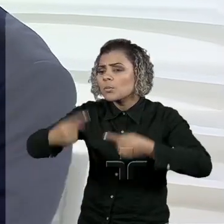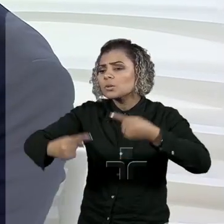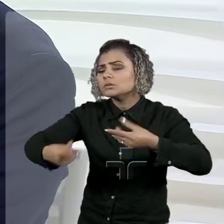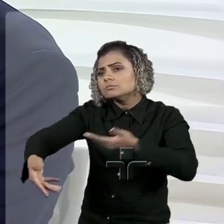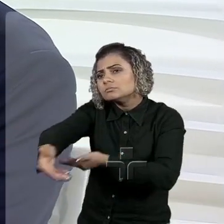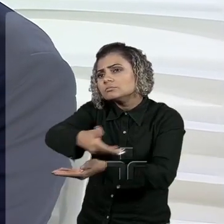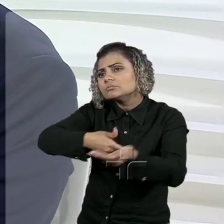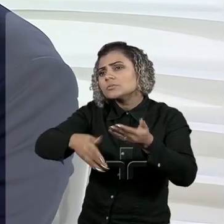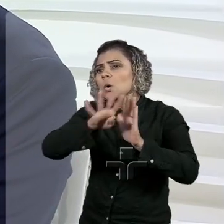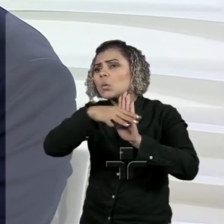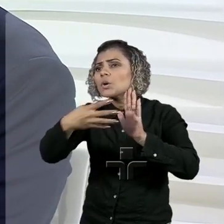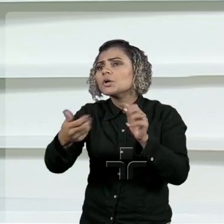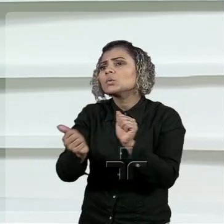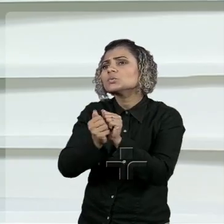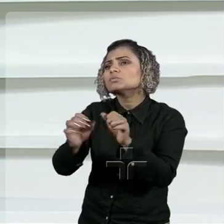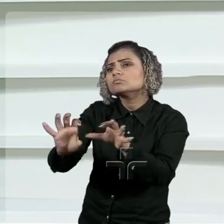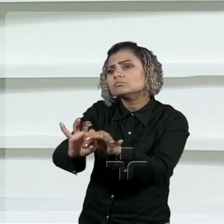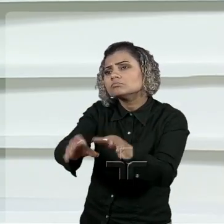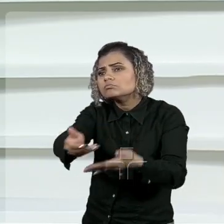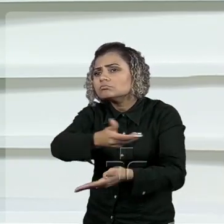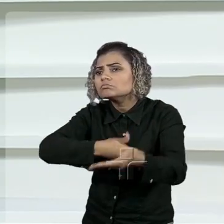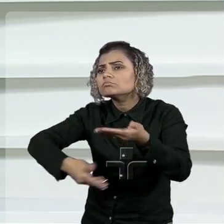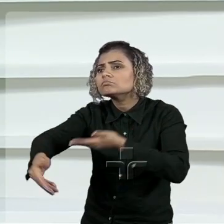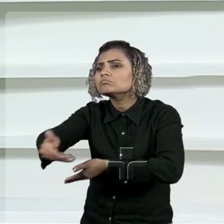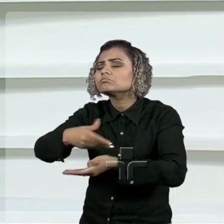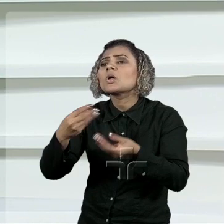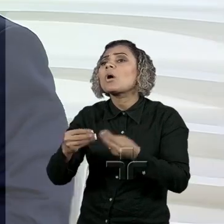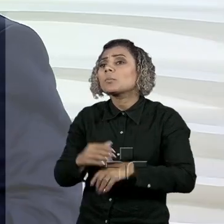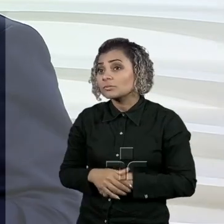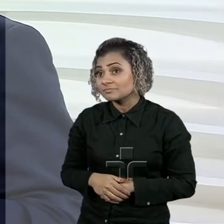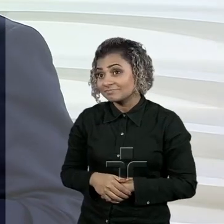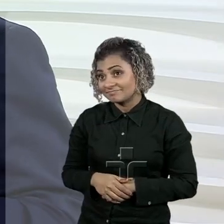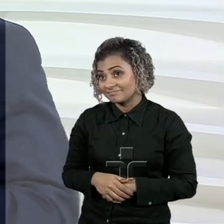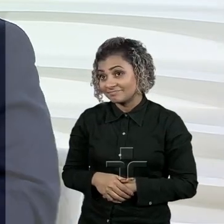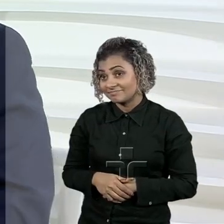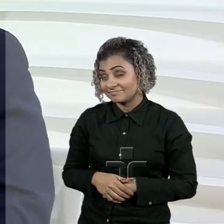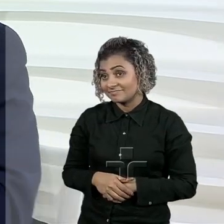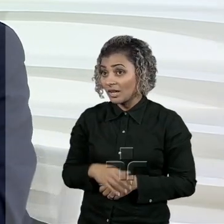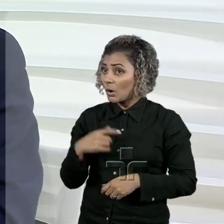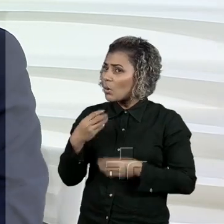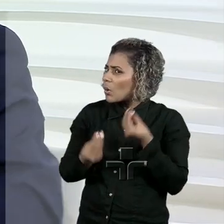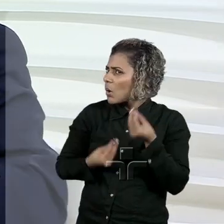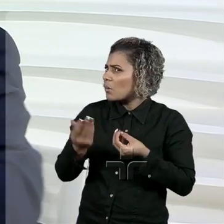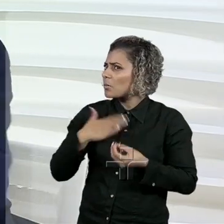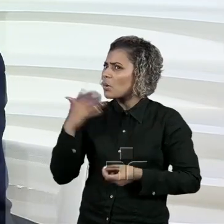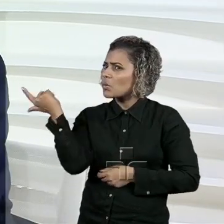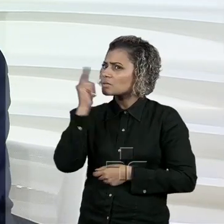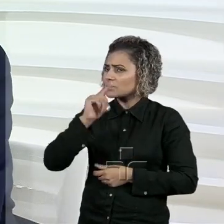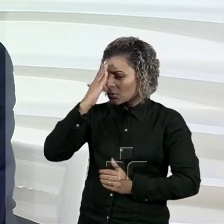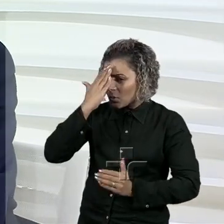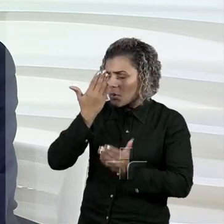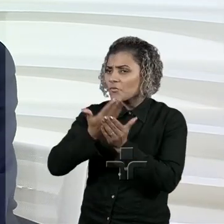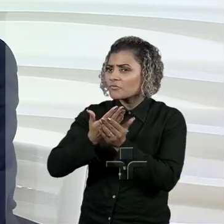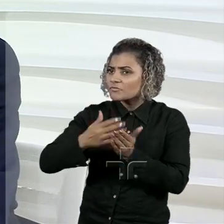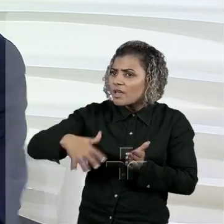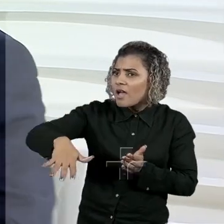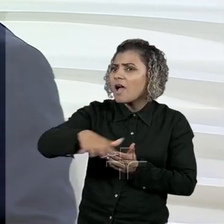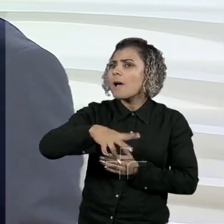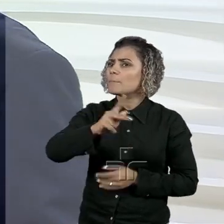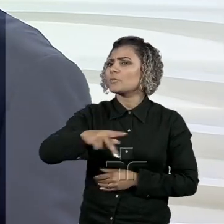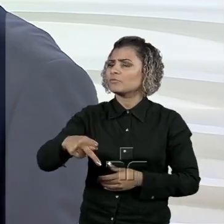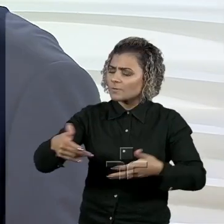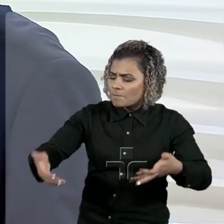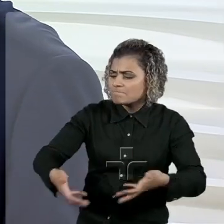a gente constrói um currículo junto com os professores que seja deles? Como que eu dou passos importantes para confiar cada vez mais no